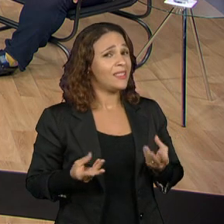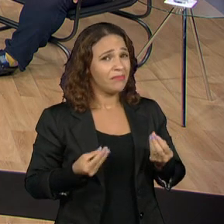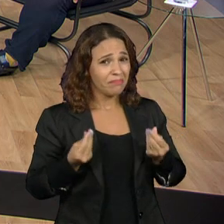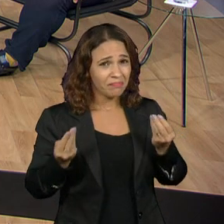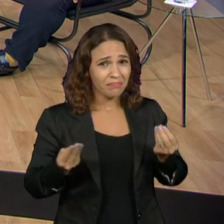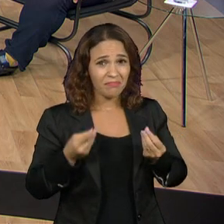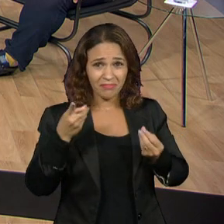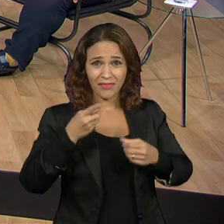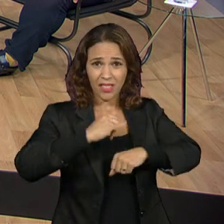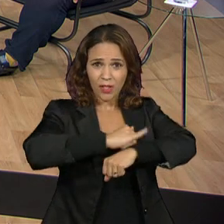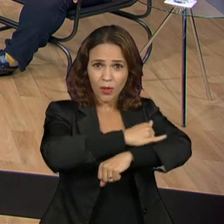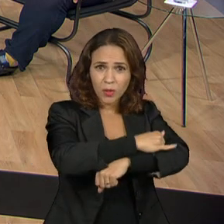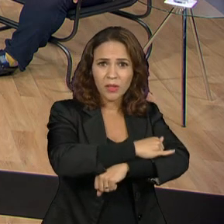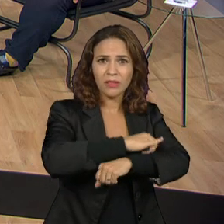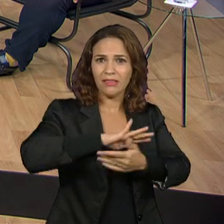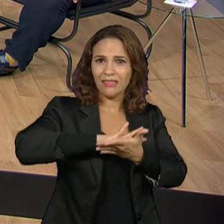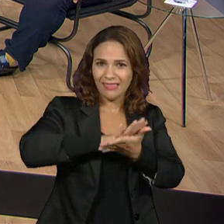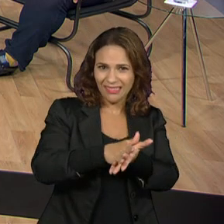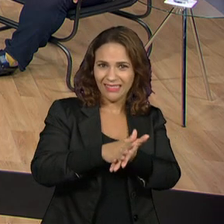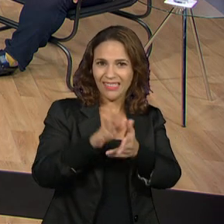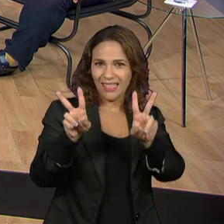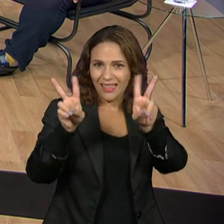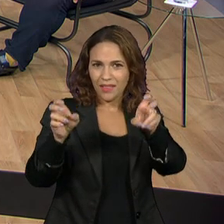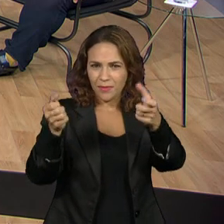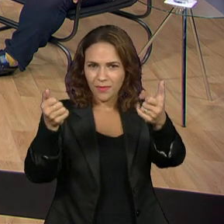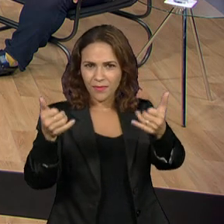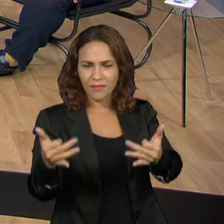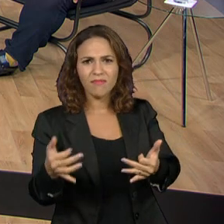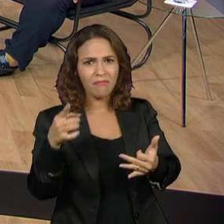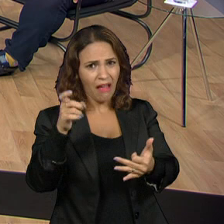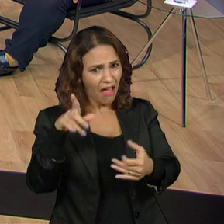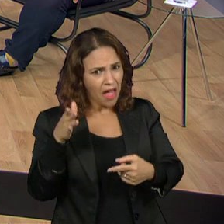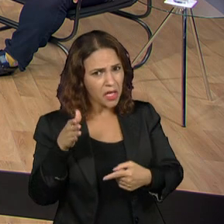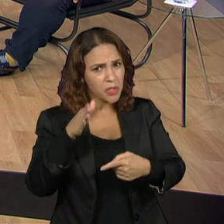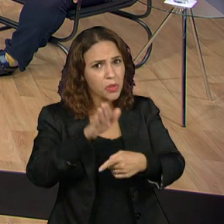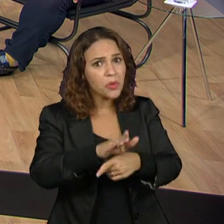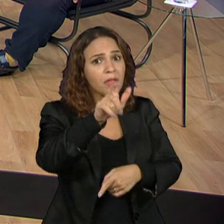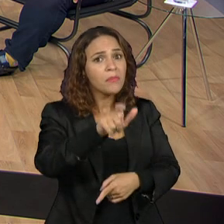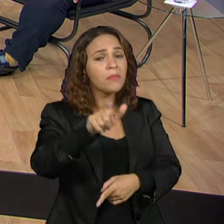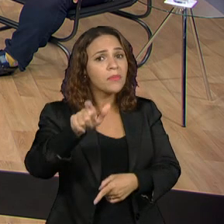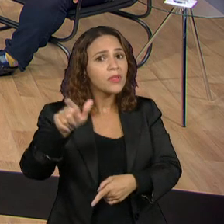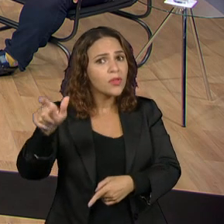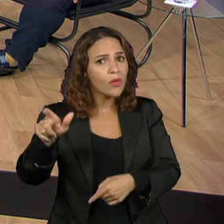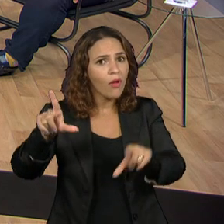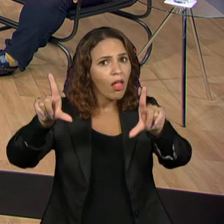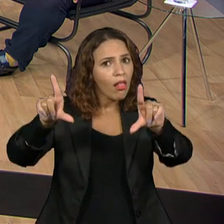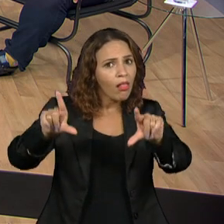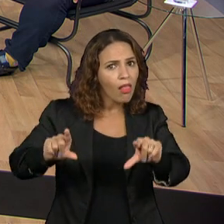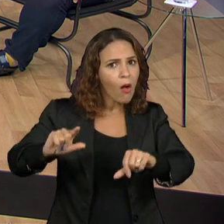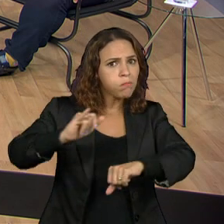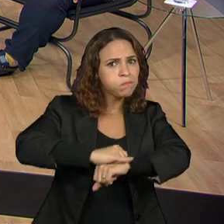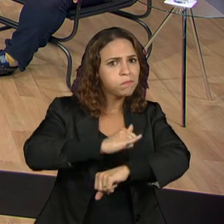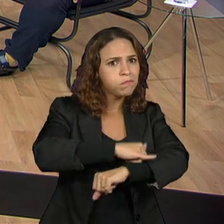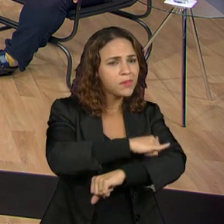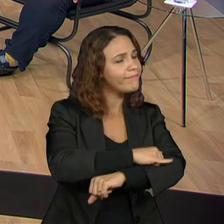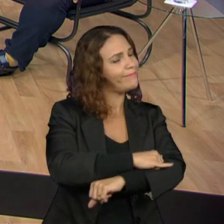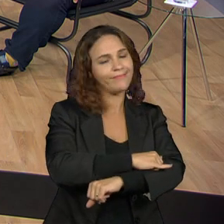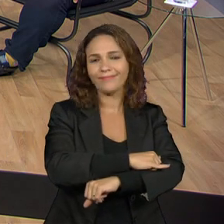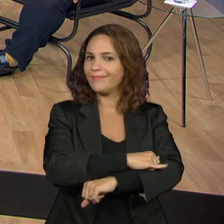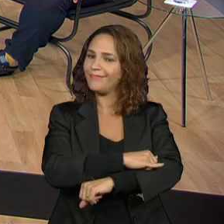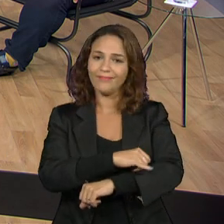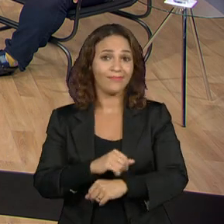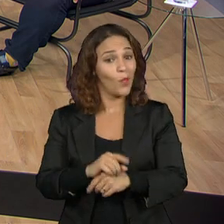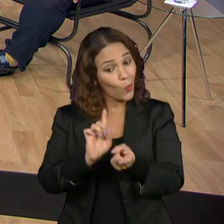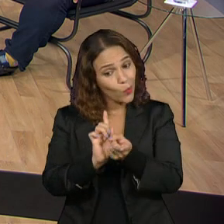Essa gordofobia que nós estamos colocando aqui, ela contribui para diminuir a obesidade? Não, ela contribui